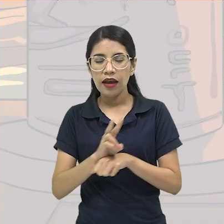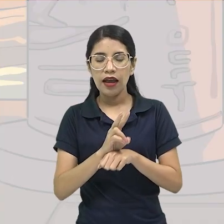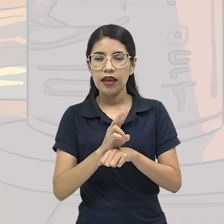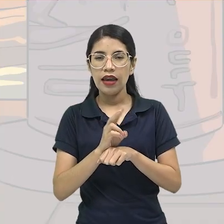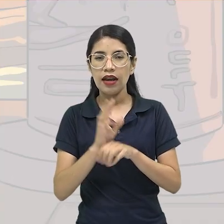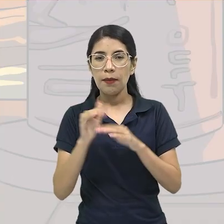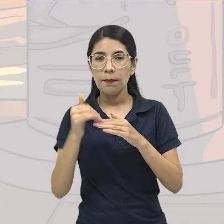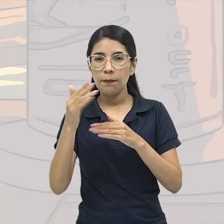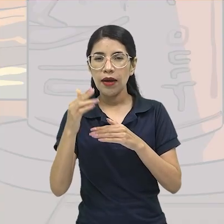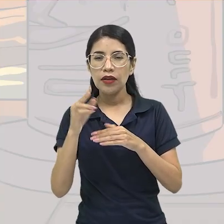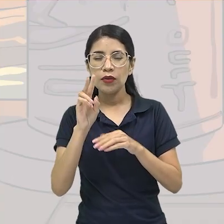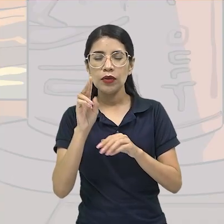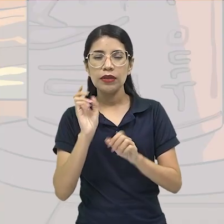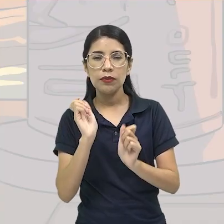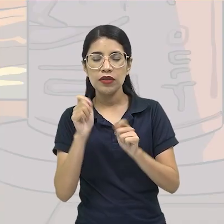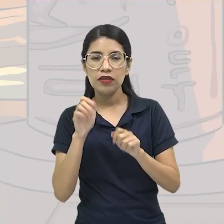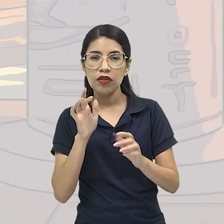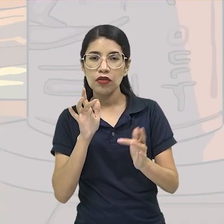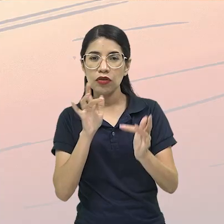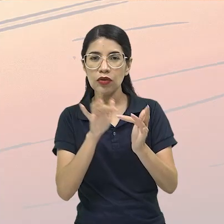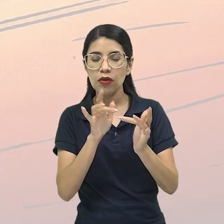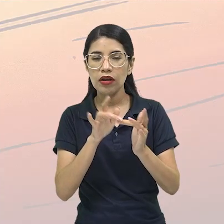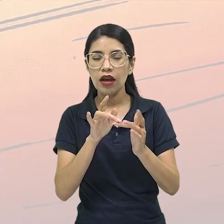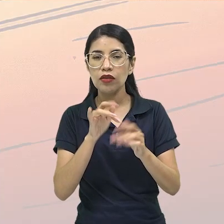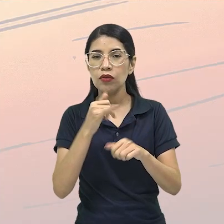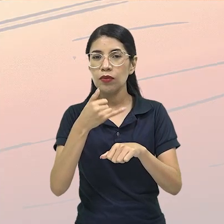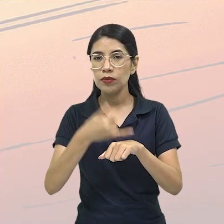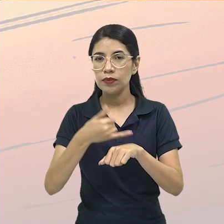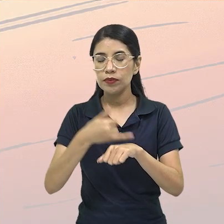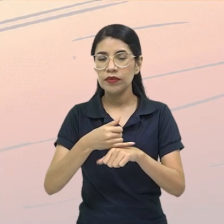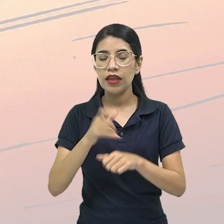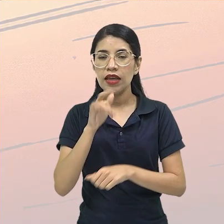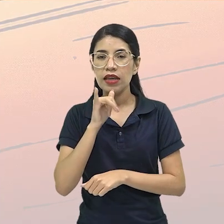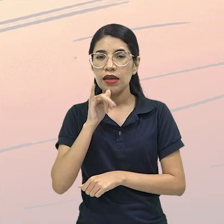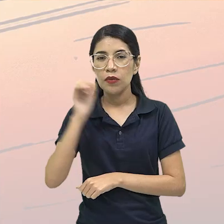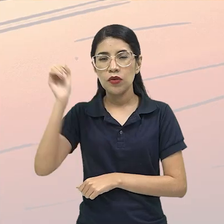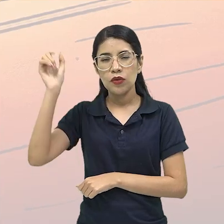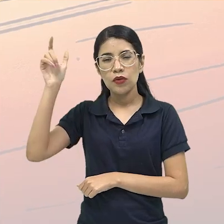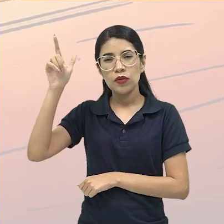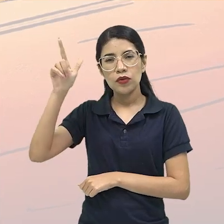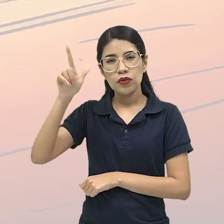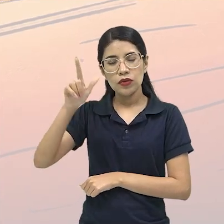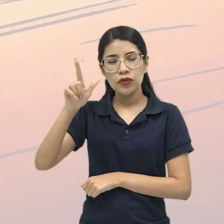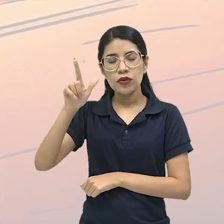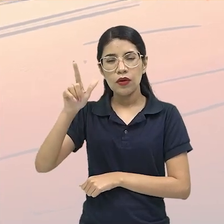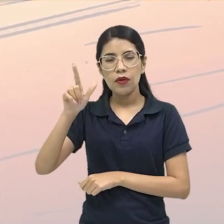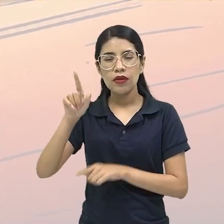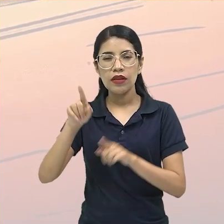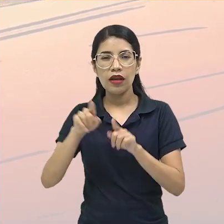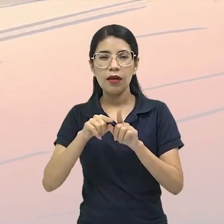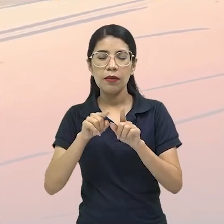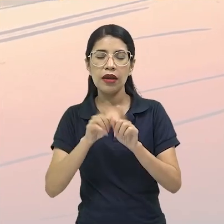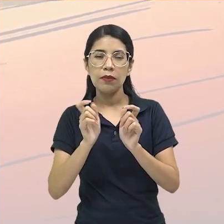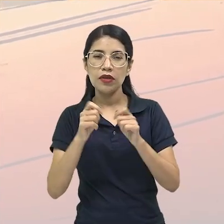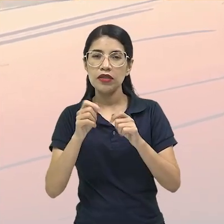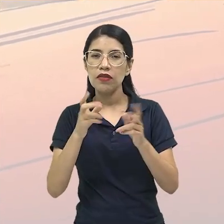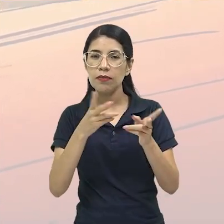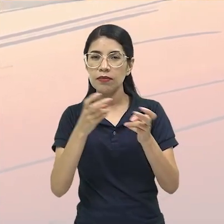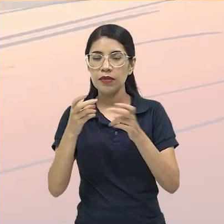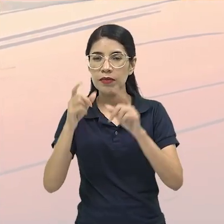e tocava no objeto que estava sendo visto, o sol, sem o qual pouco mais do que as estrelas seriam